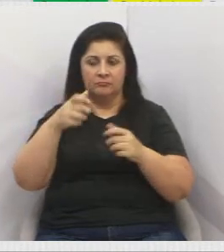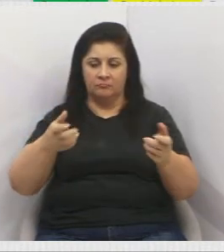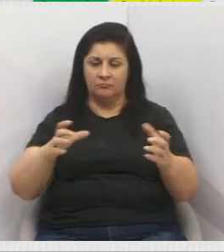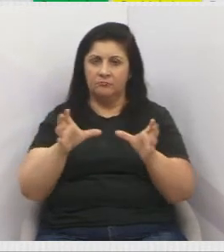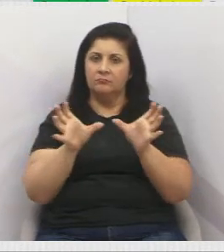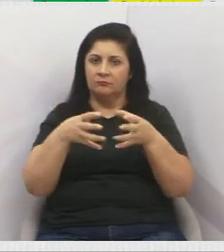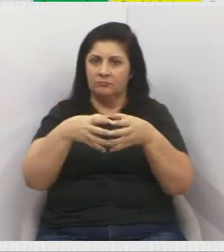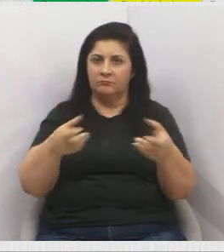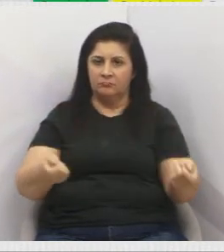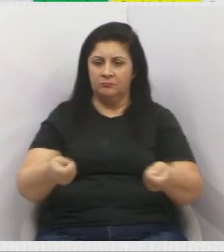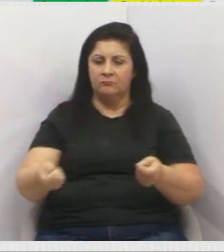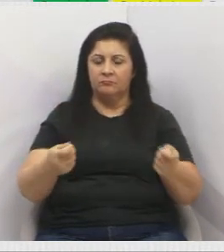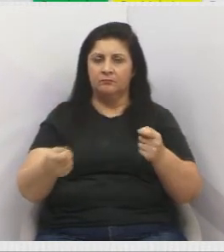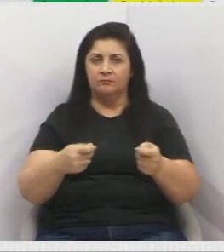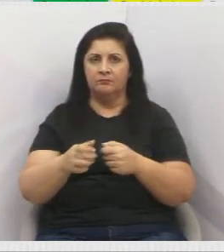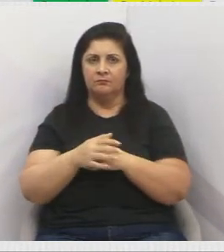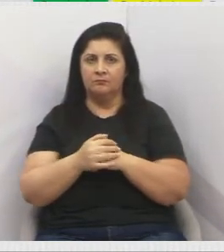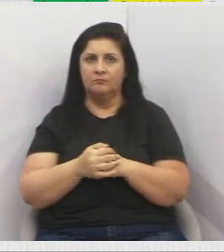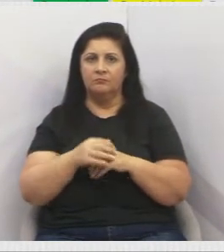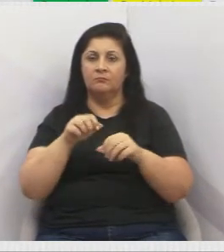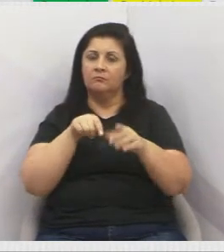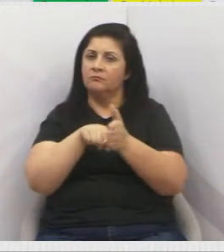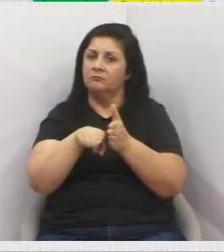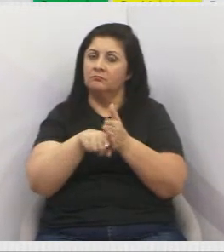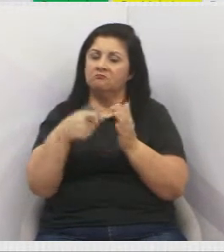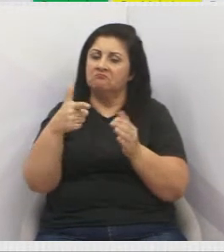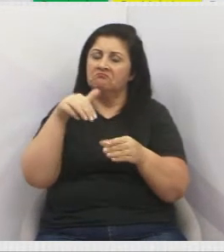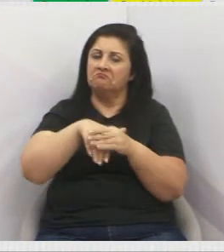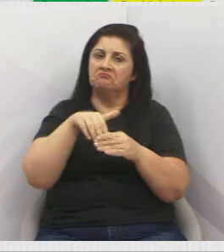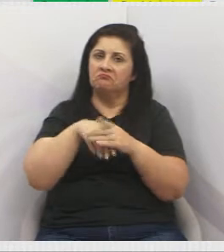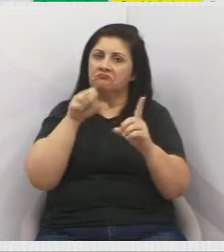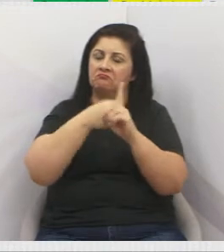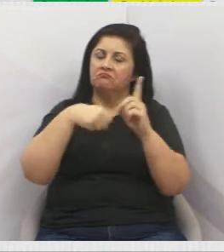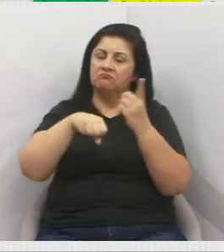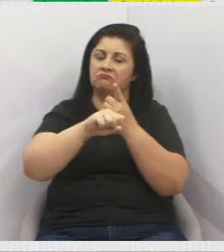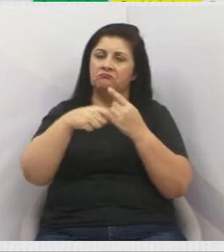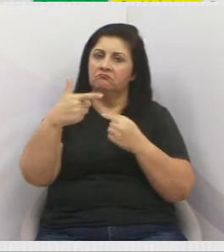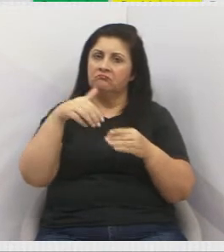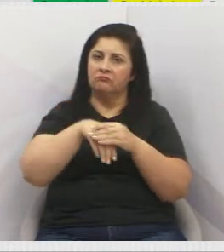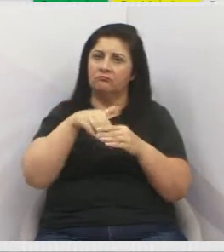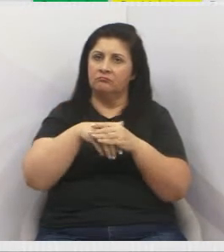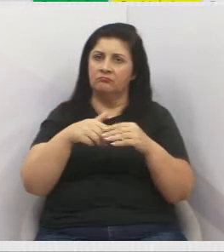de Jacareí, entidades acadêmicas em branco e Organização da Sociedade Civil em branco.